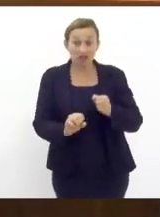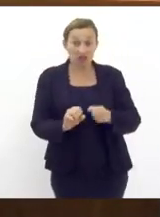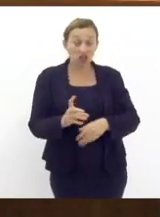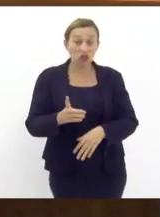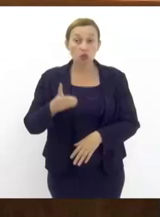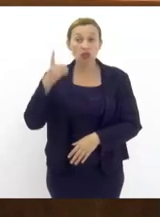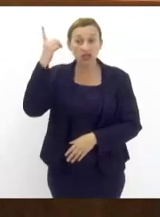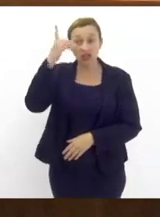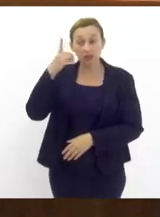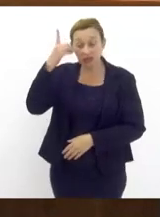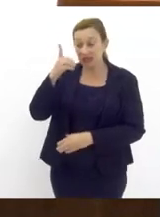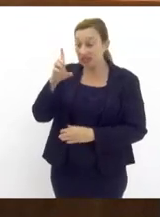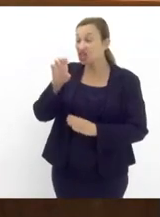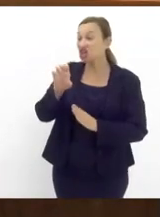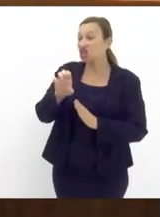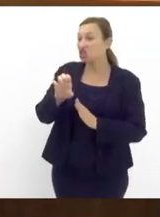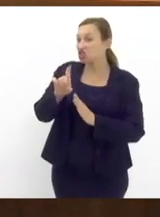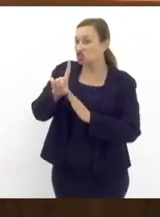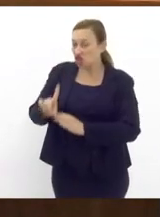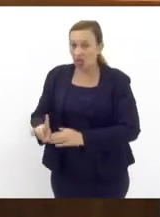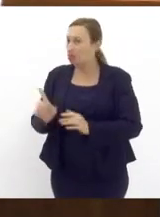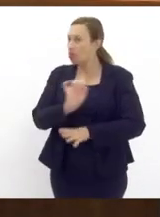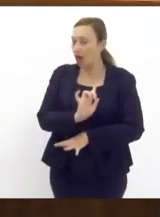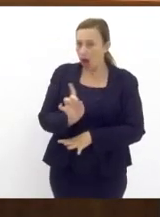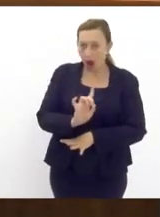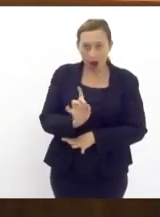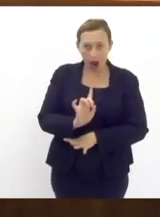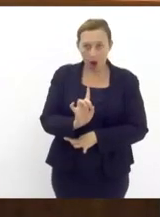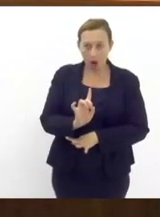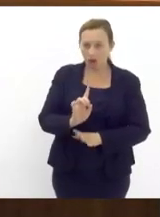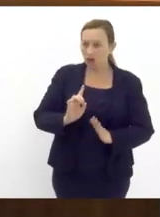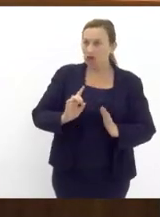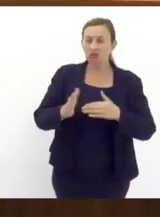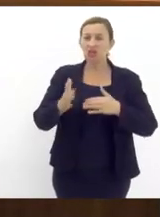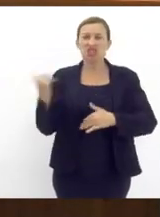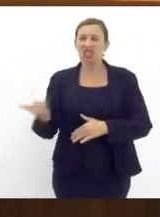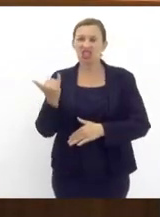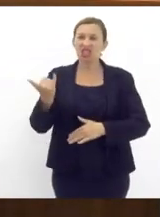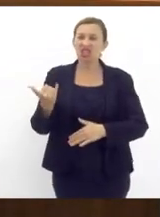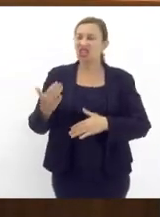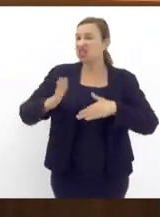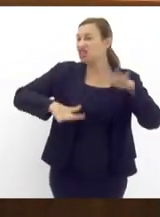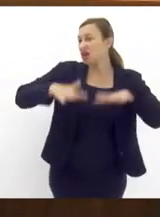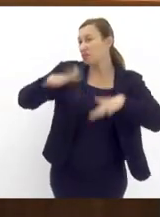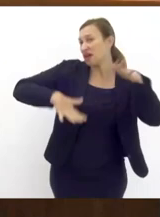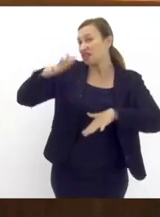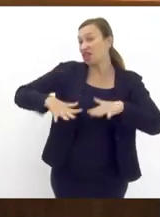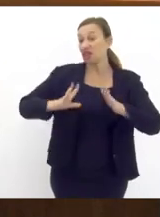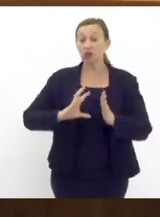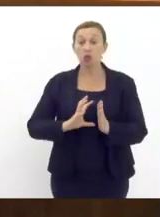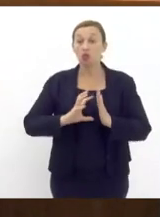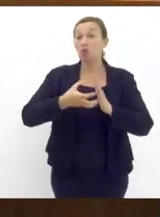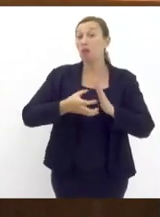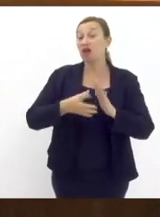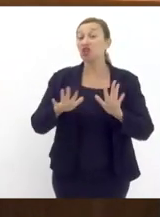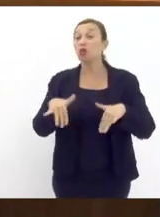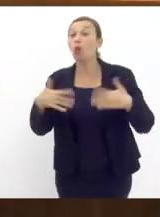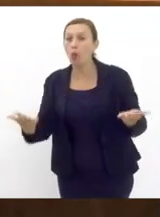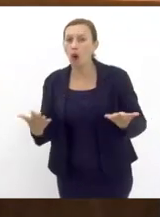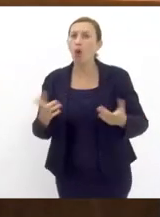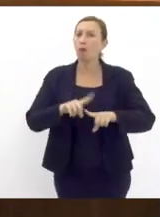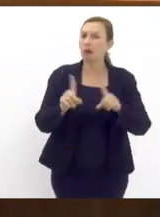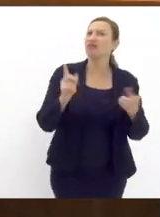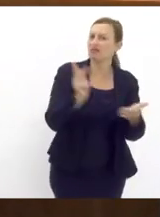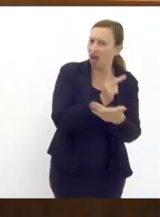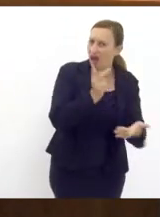e muito menos teria direito se fosse um deputado de direita fazendo isso com uma deputada de esquerda só que o documento também vai